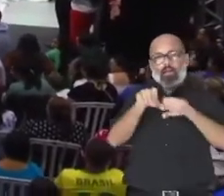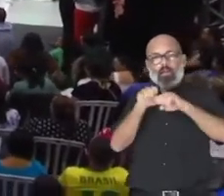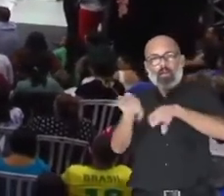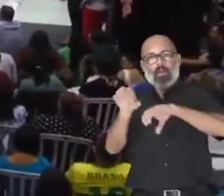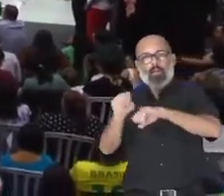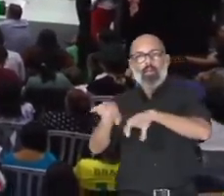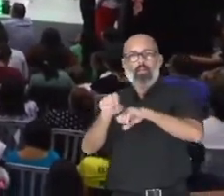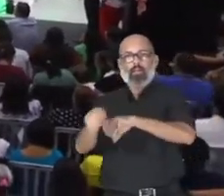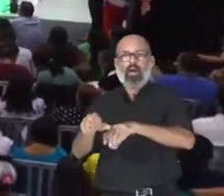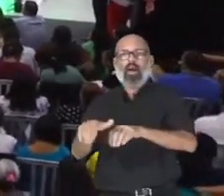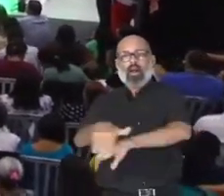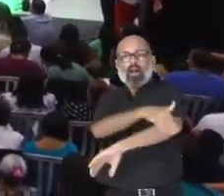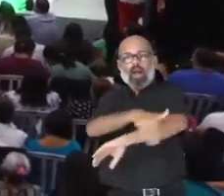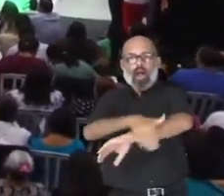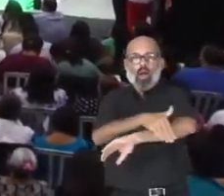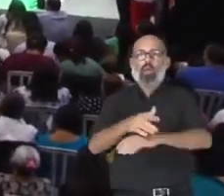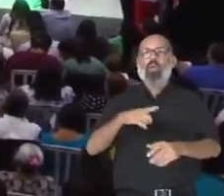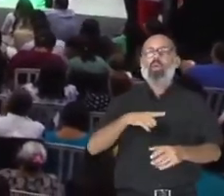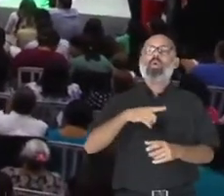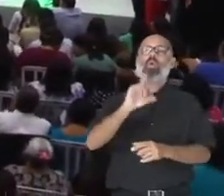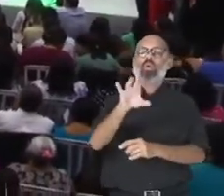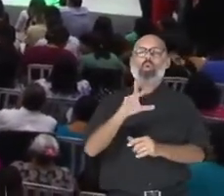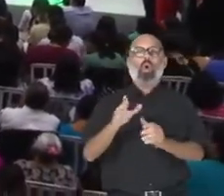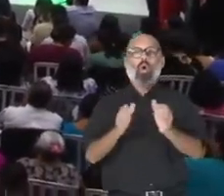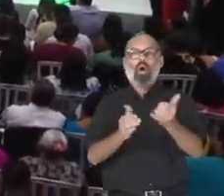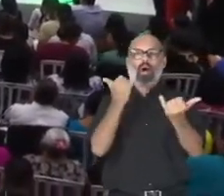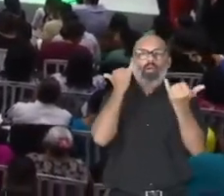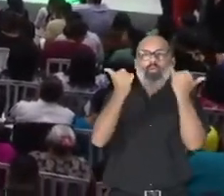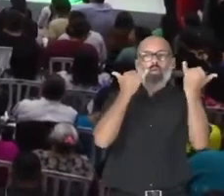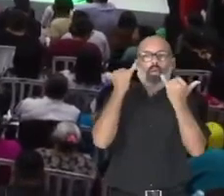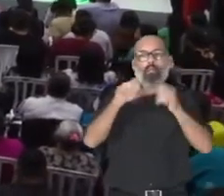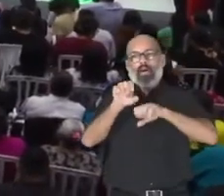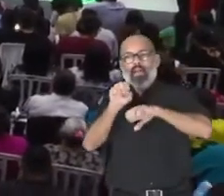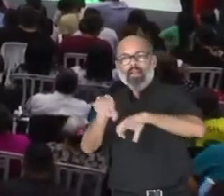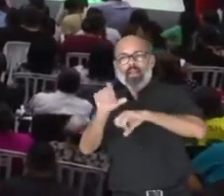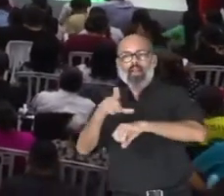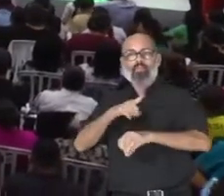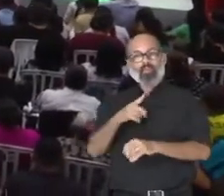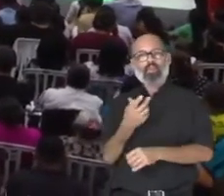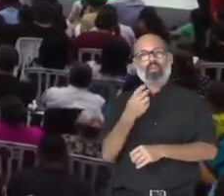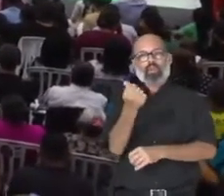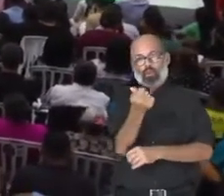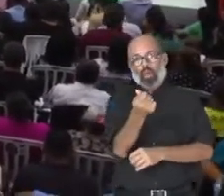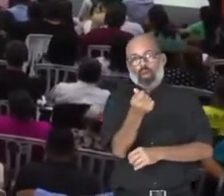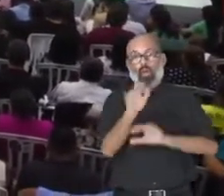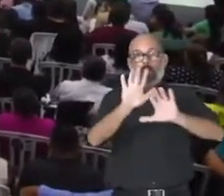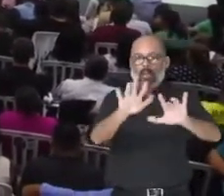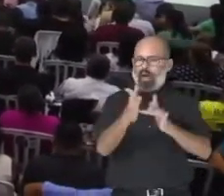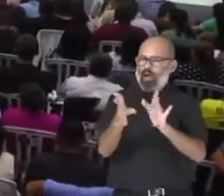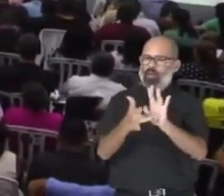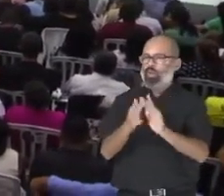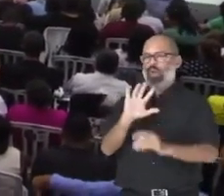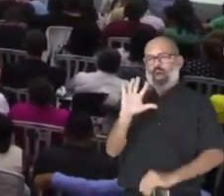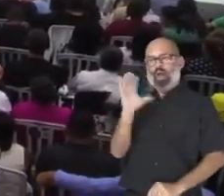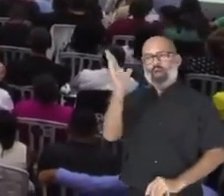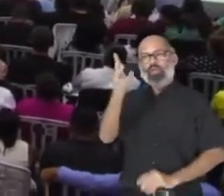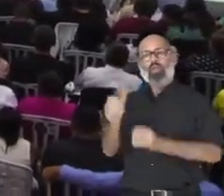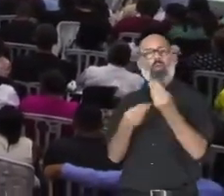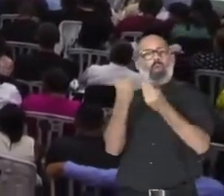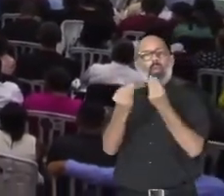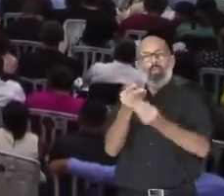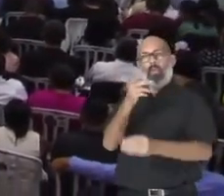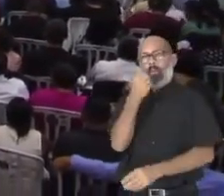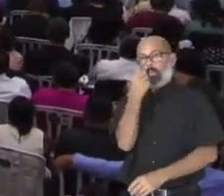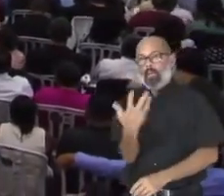na rua. Naquela época só tinha acesso à informação e a ensino aqueles que tinham dinheiro. E Jesus resolveu, como mestre, como bom